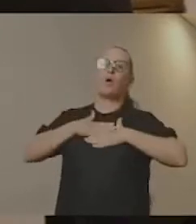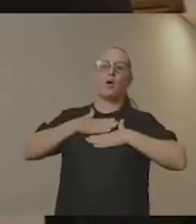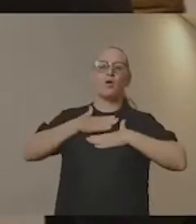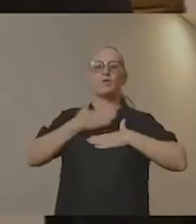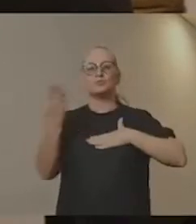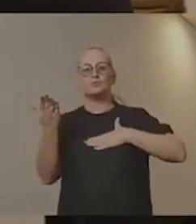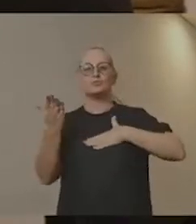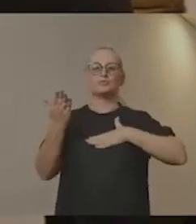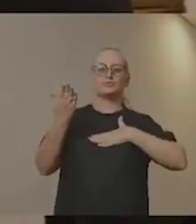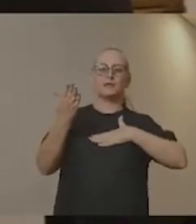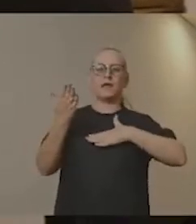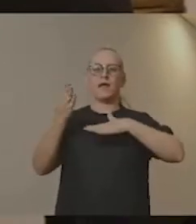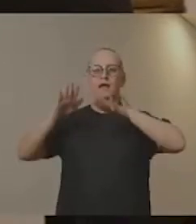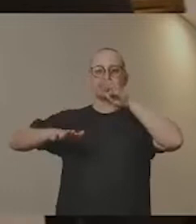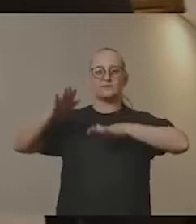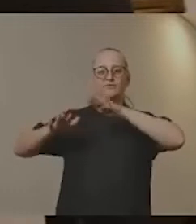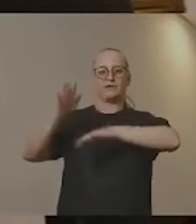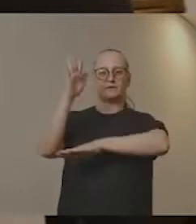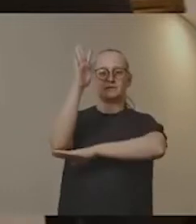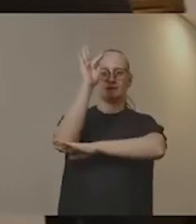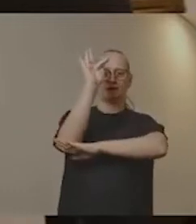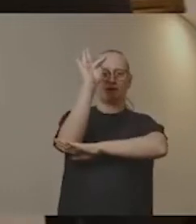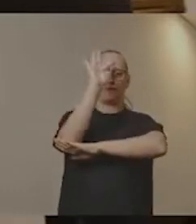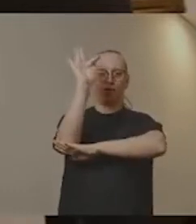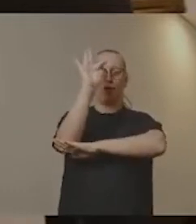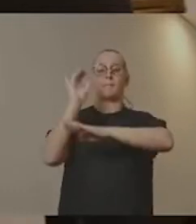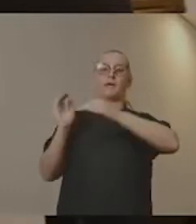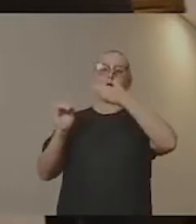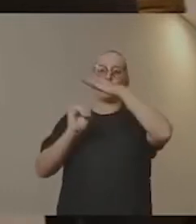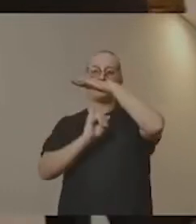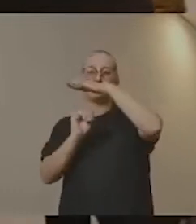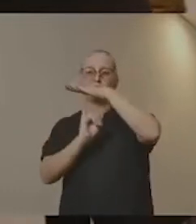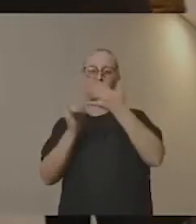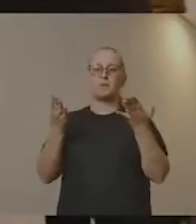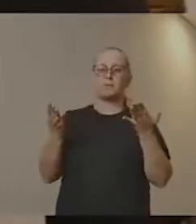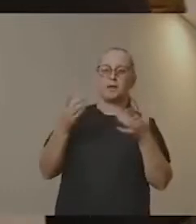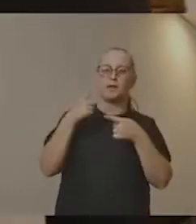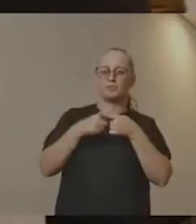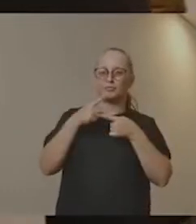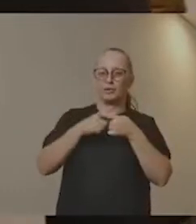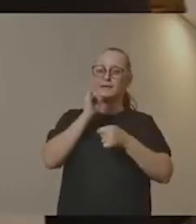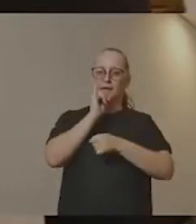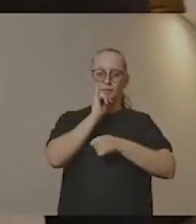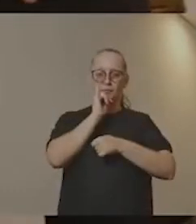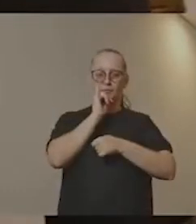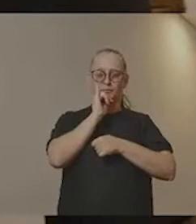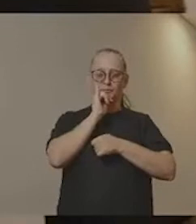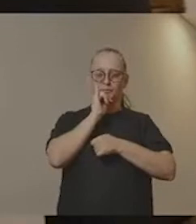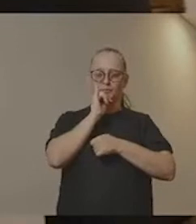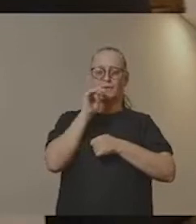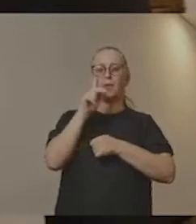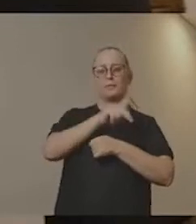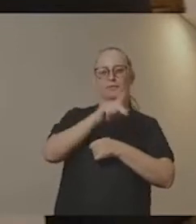muito esse exemplo de investimentos, por quê? Eu vou contar um caso pessoal. Meu professor de física, papo vai,